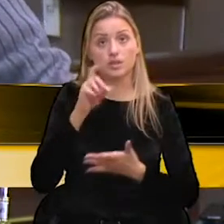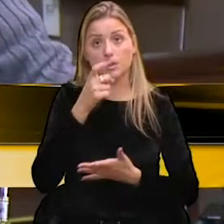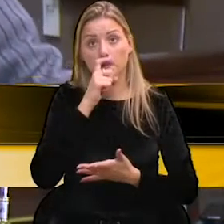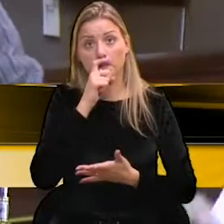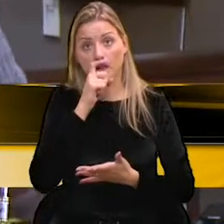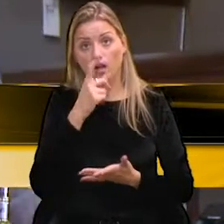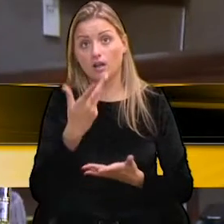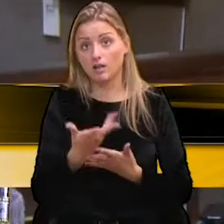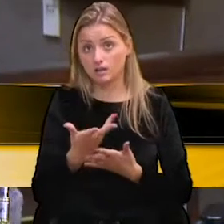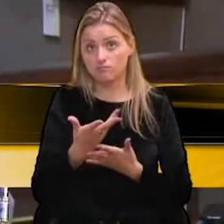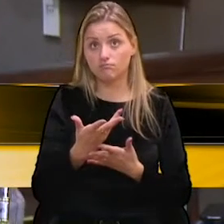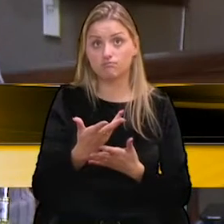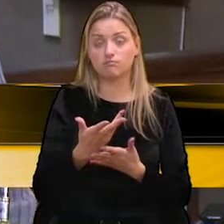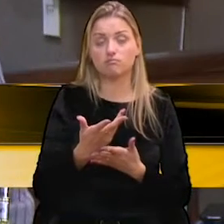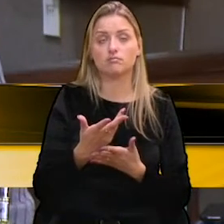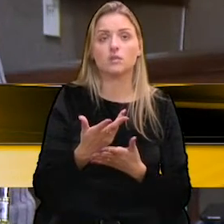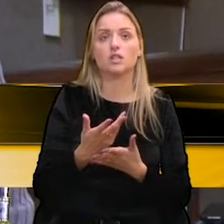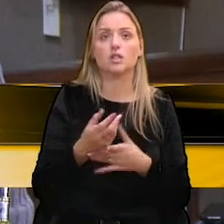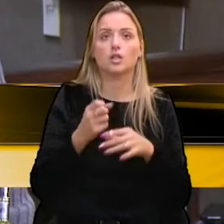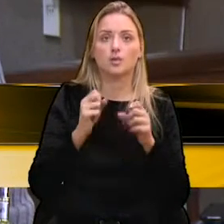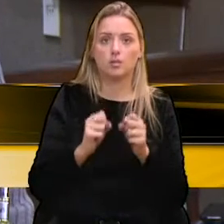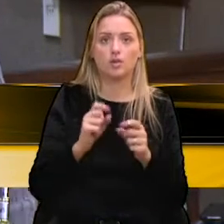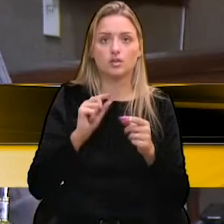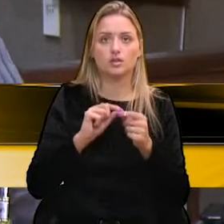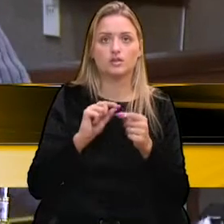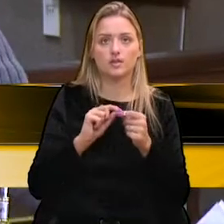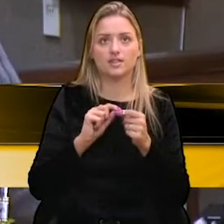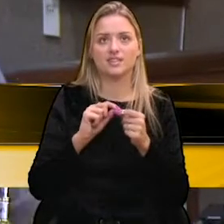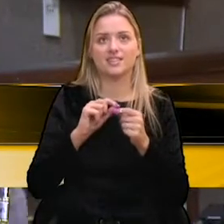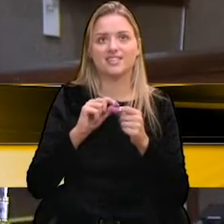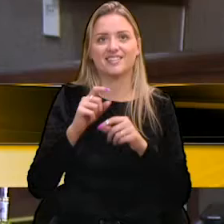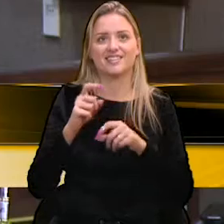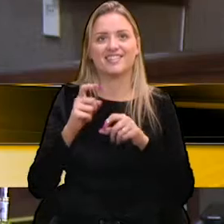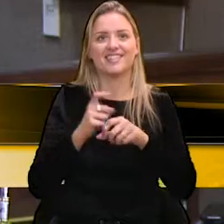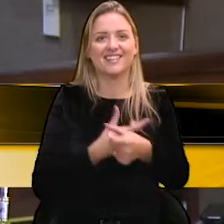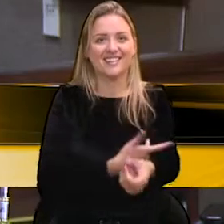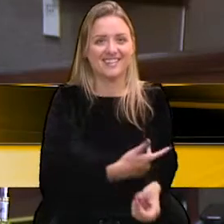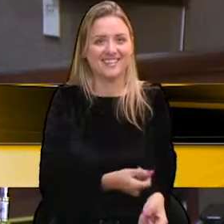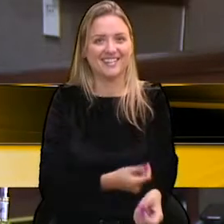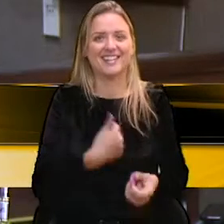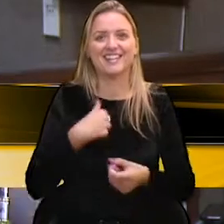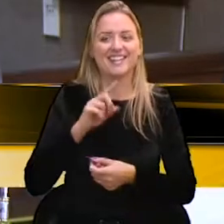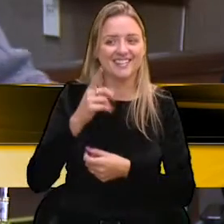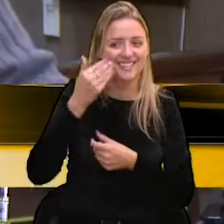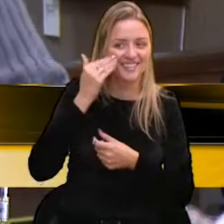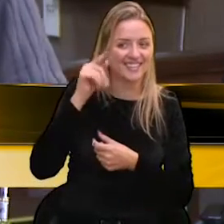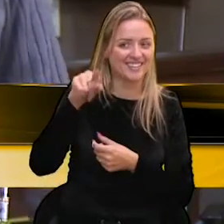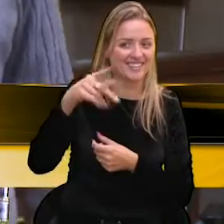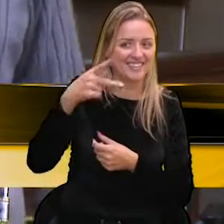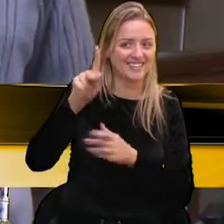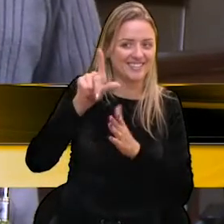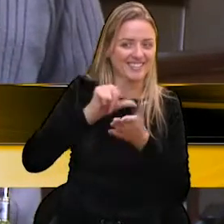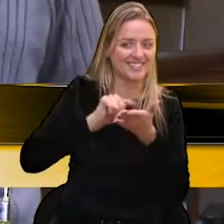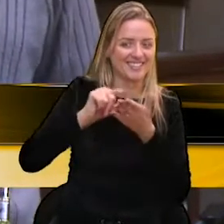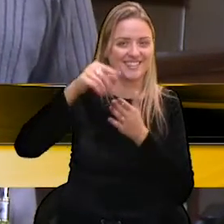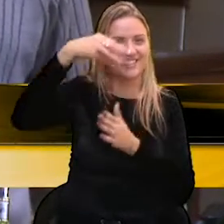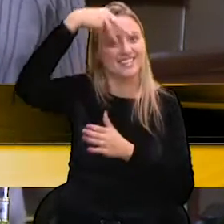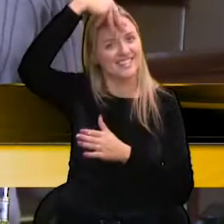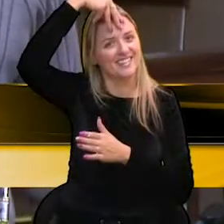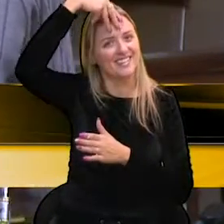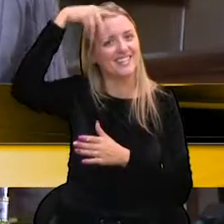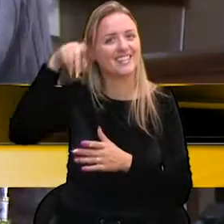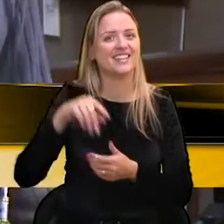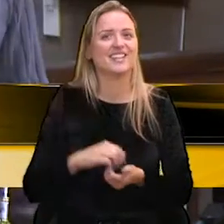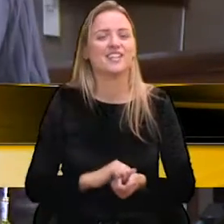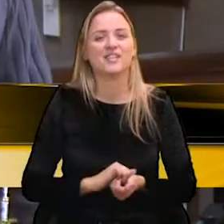do filho, que possa procurar o exame. Mas, vereador Kiko, não entendi o argumento do senhor. Obrigado.